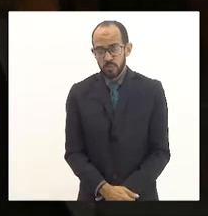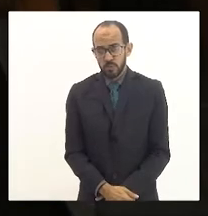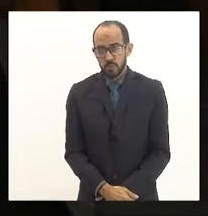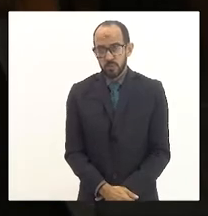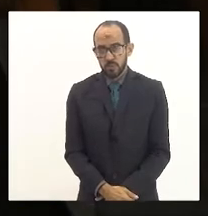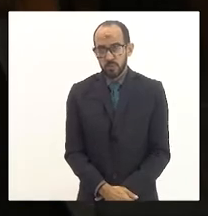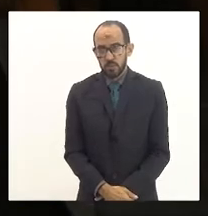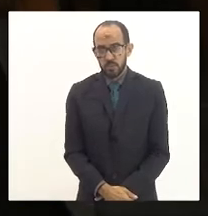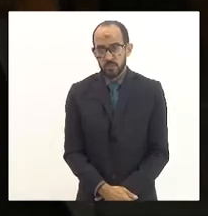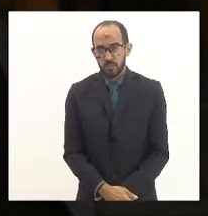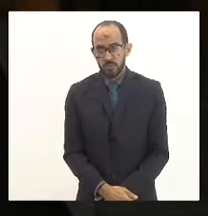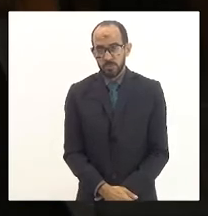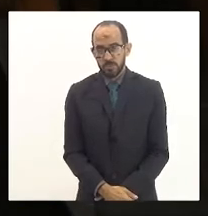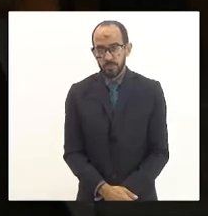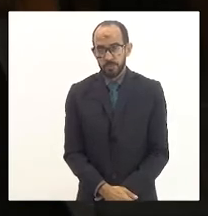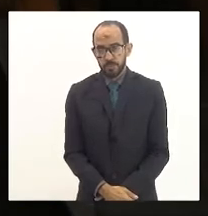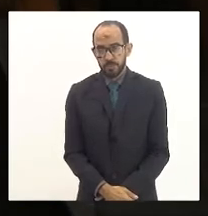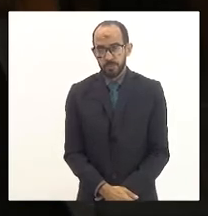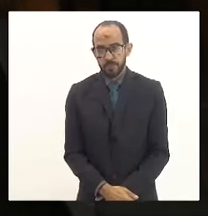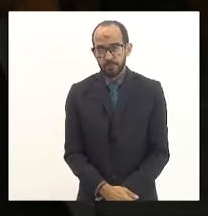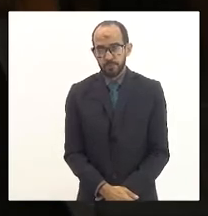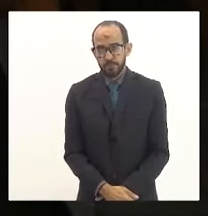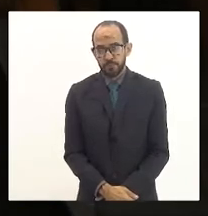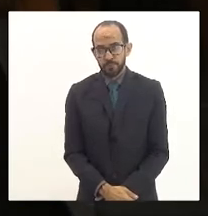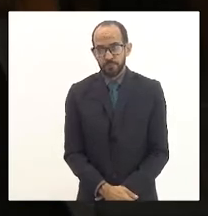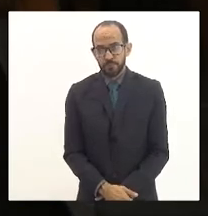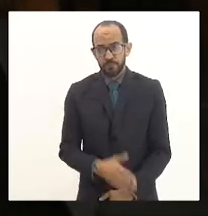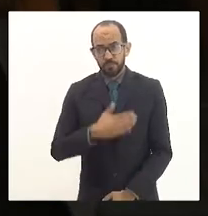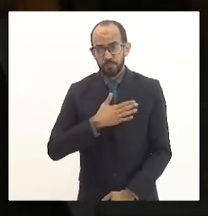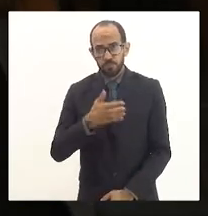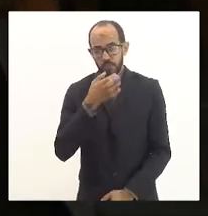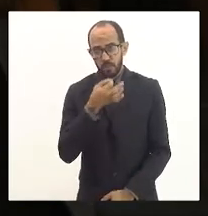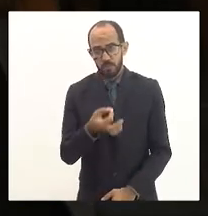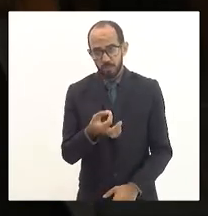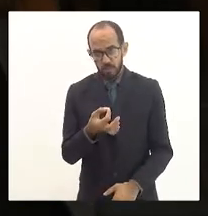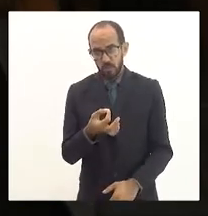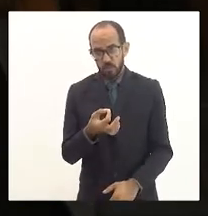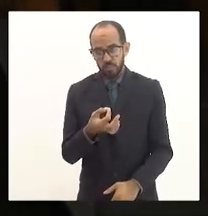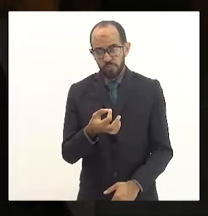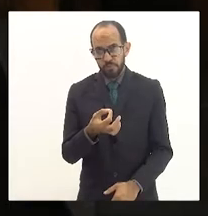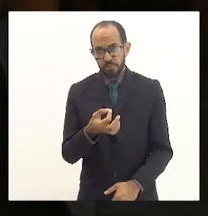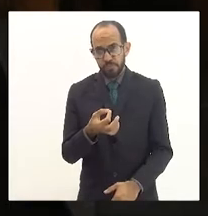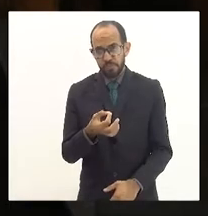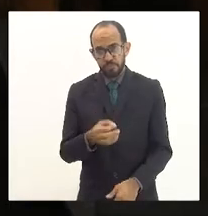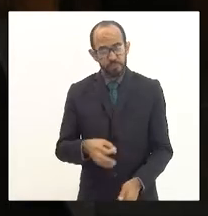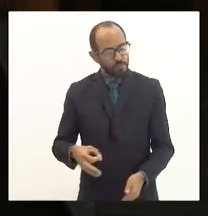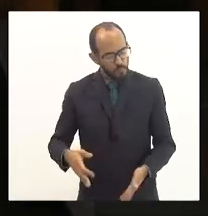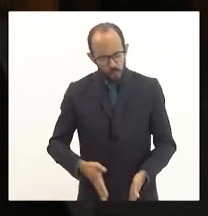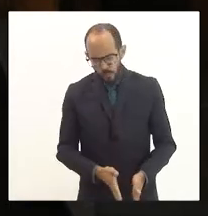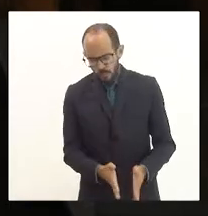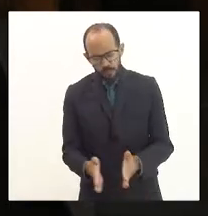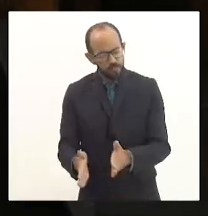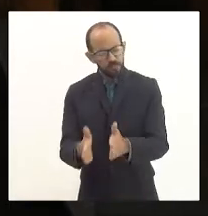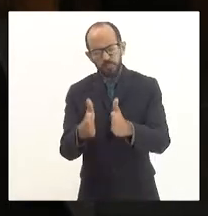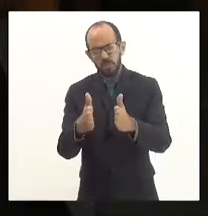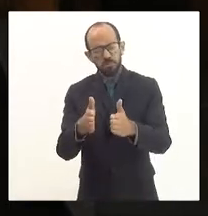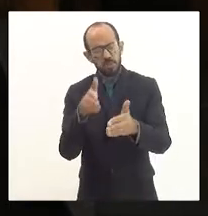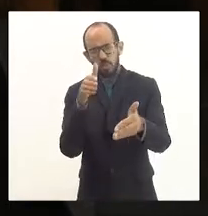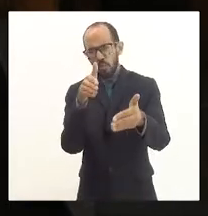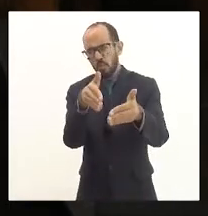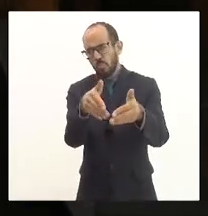e quando e no meu entendimento é o grande caminho nacional e